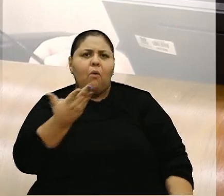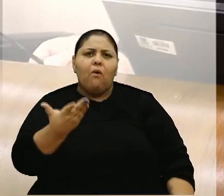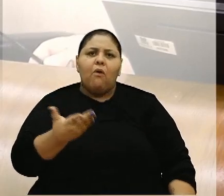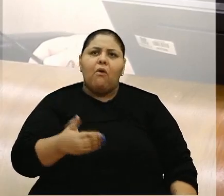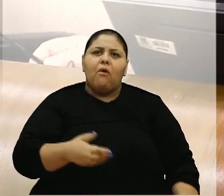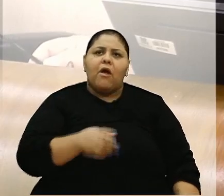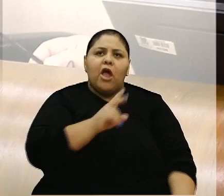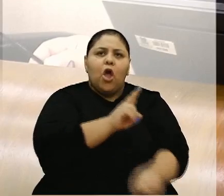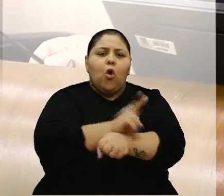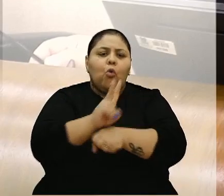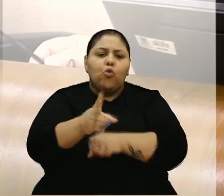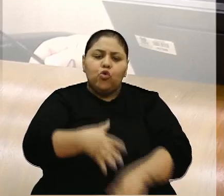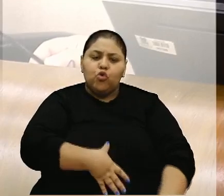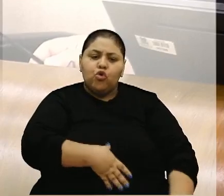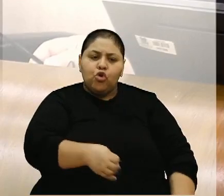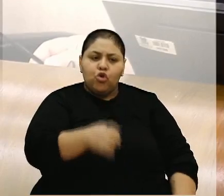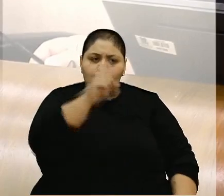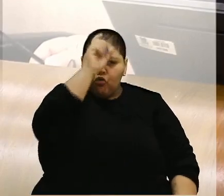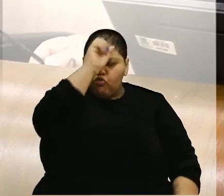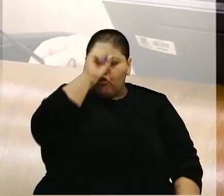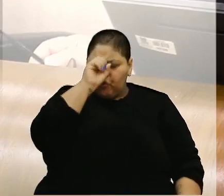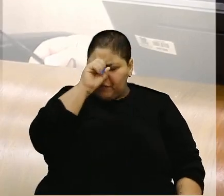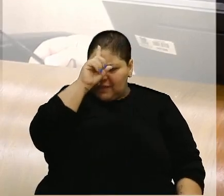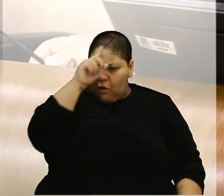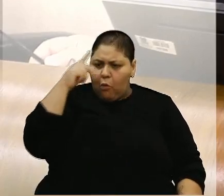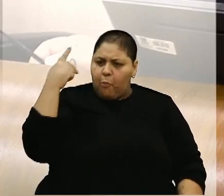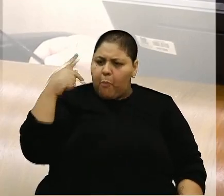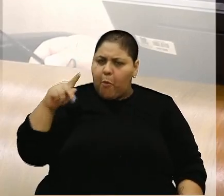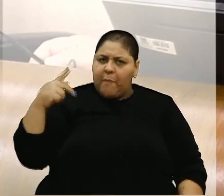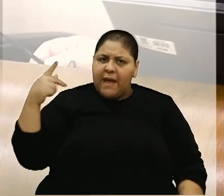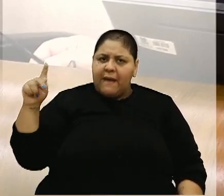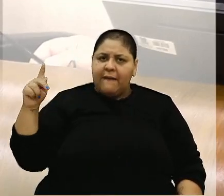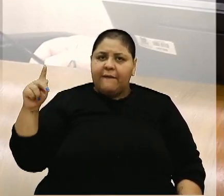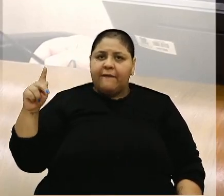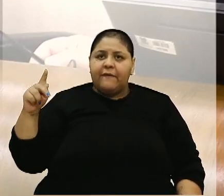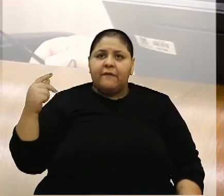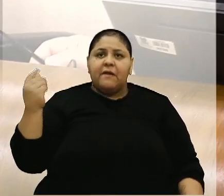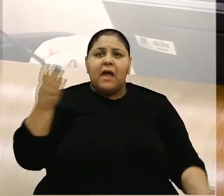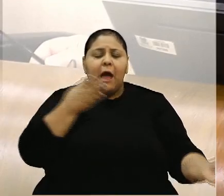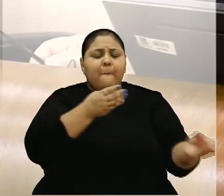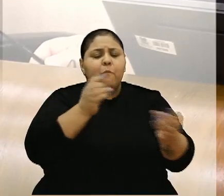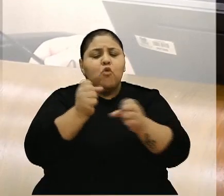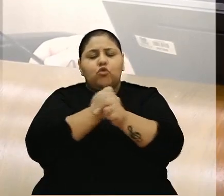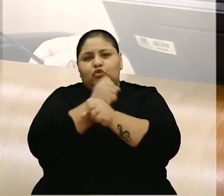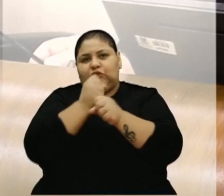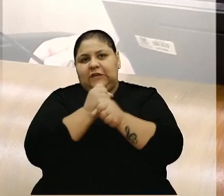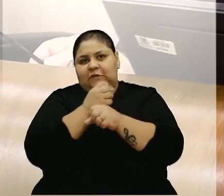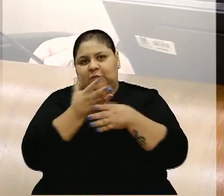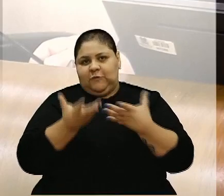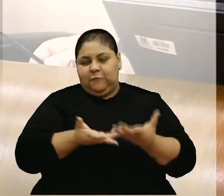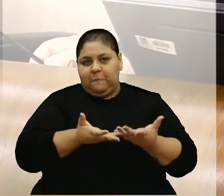cuido do filho dele no Hospital Pompeia há muitos anos.